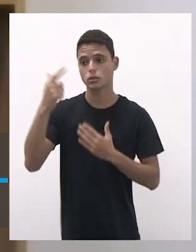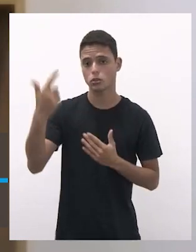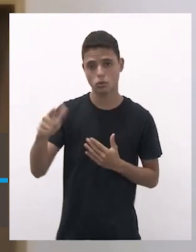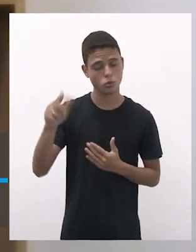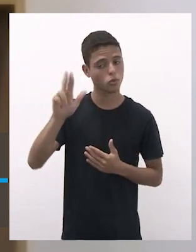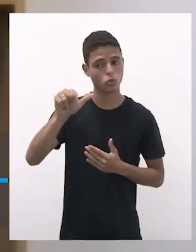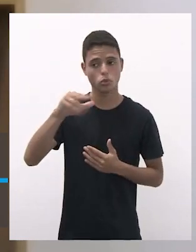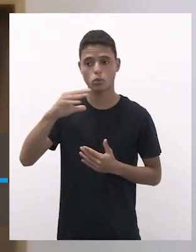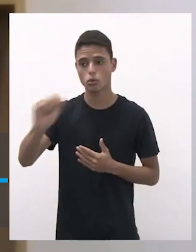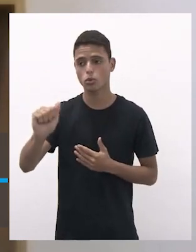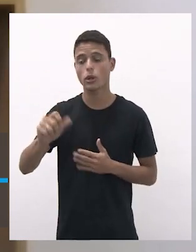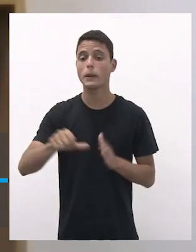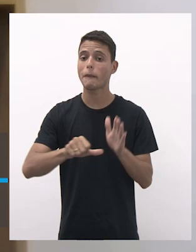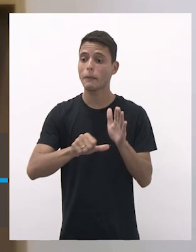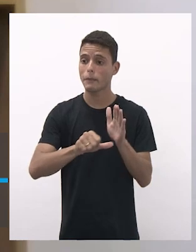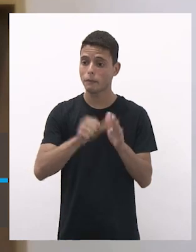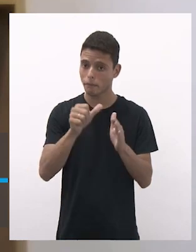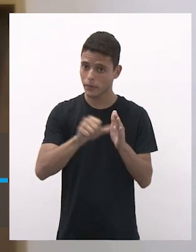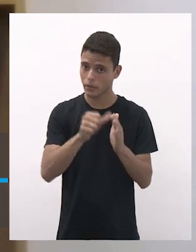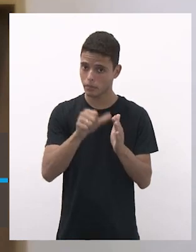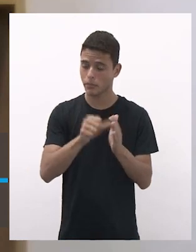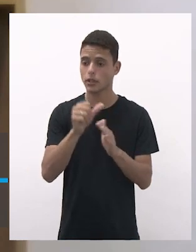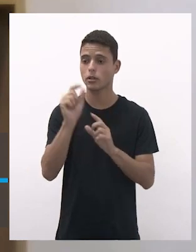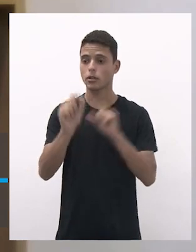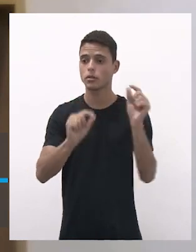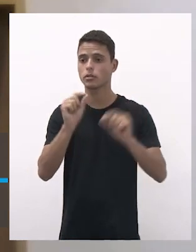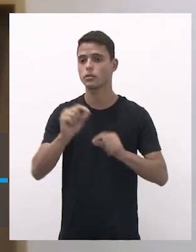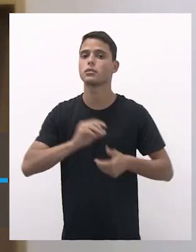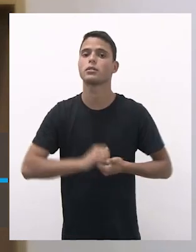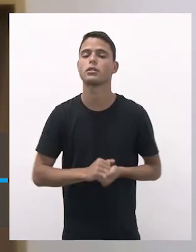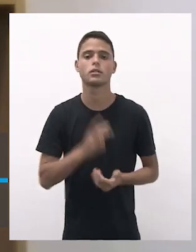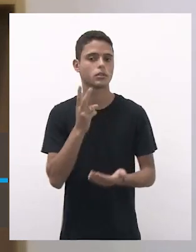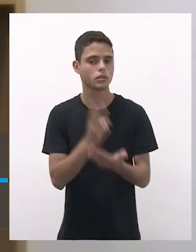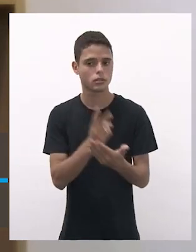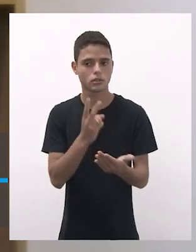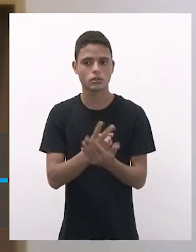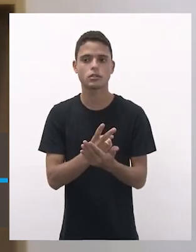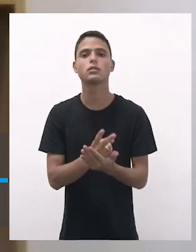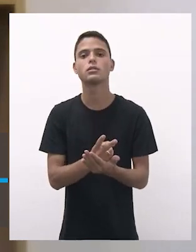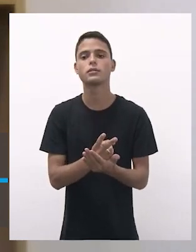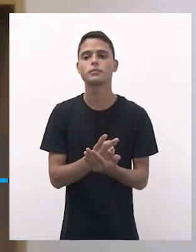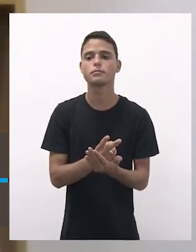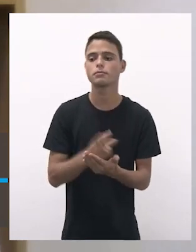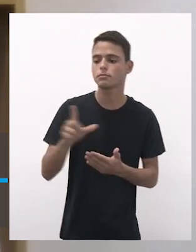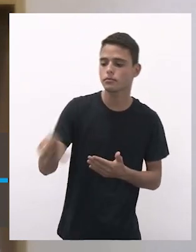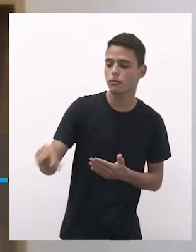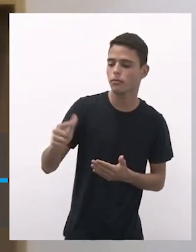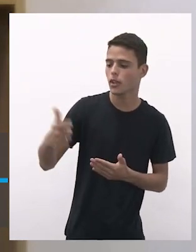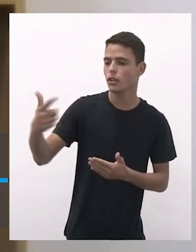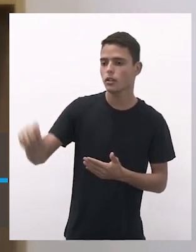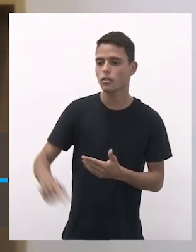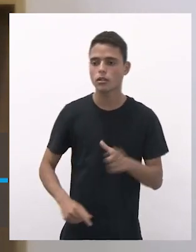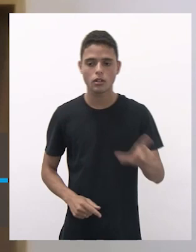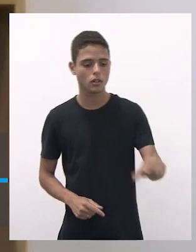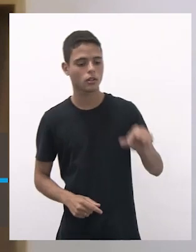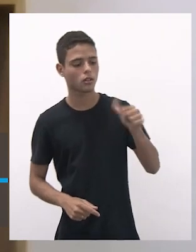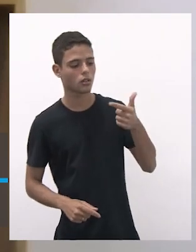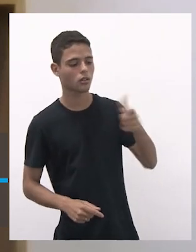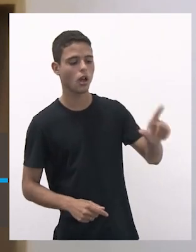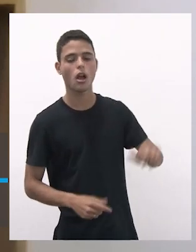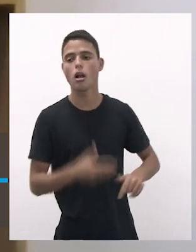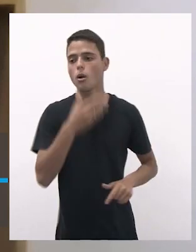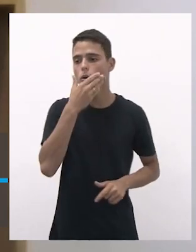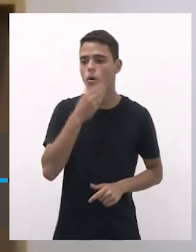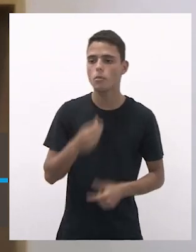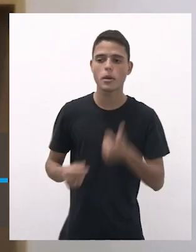O primeiro critério é sempre trazer alternadamente um livro escrito por mulher, um livro